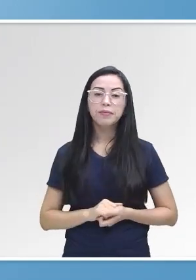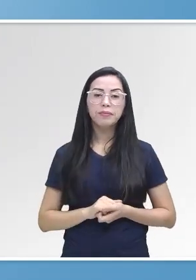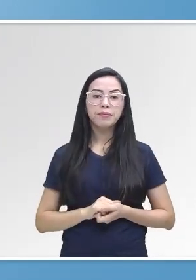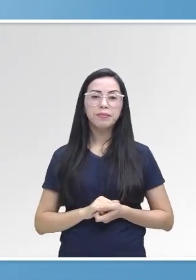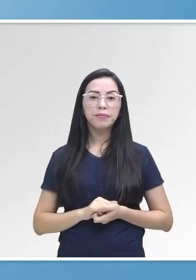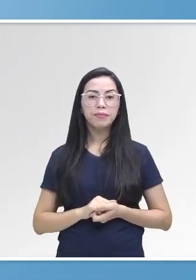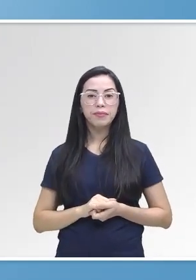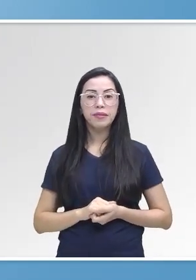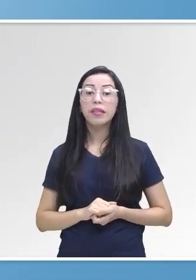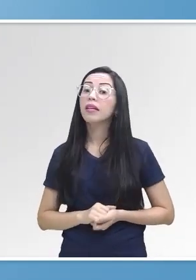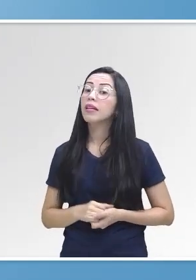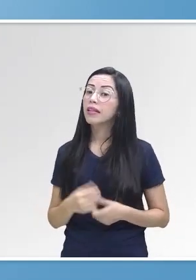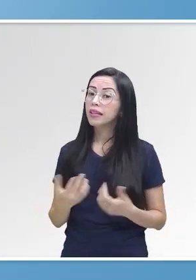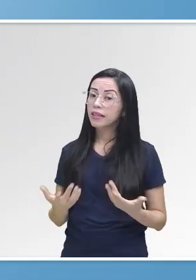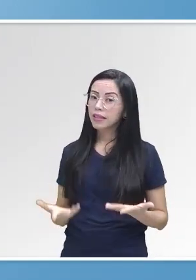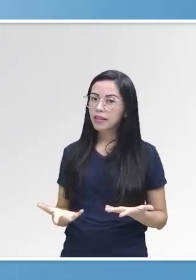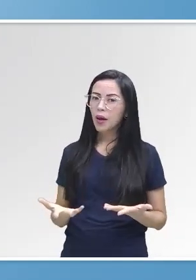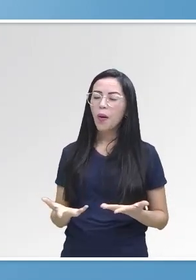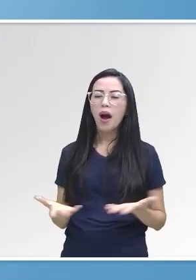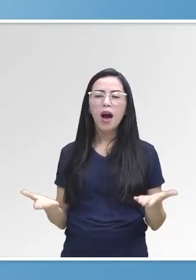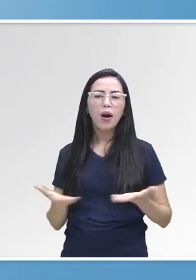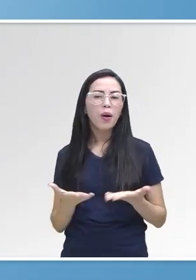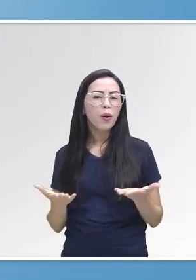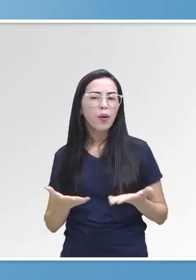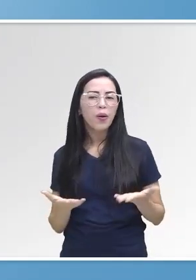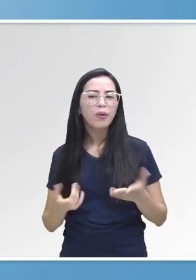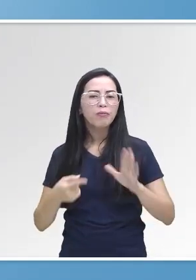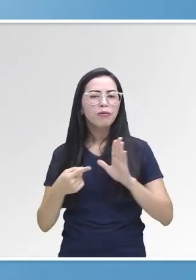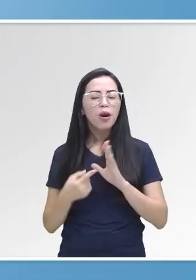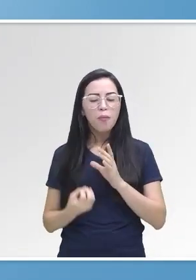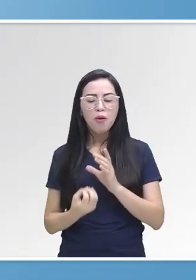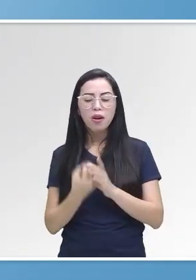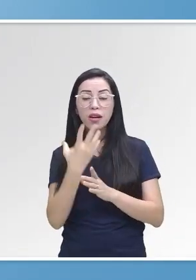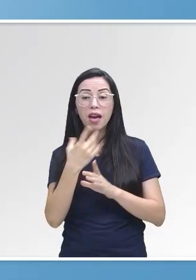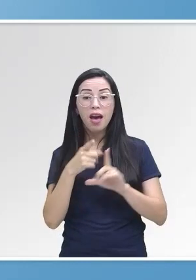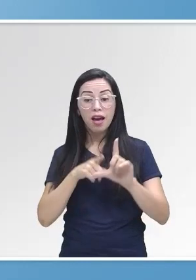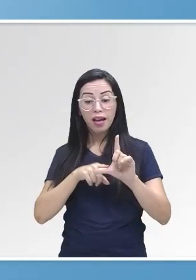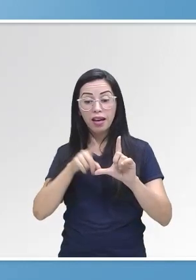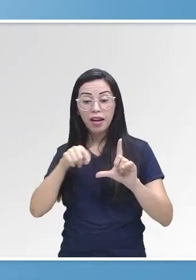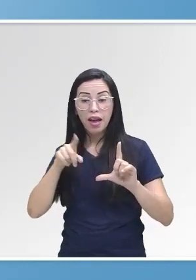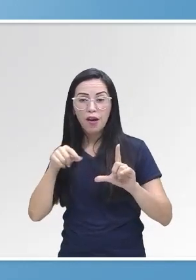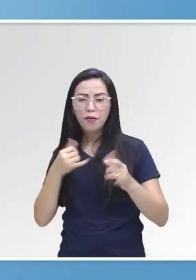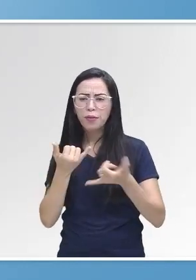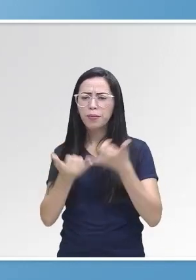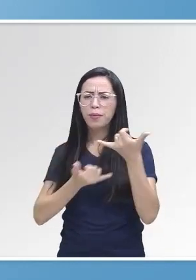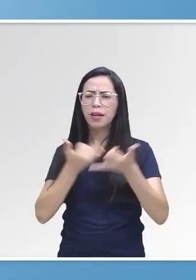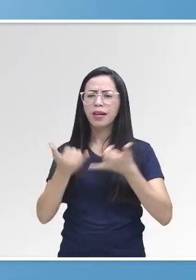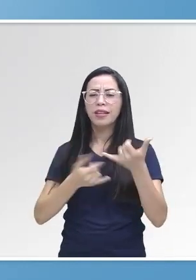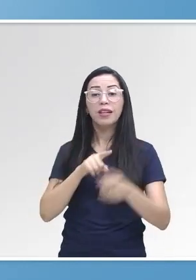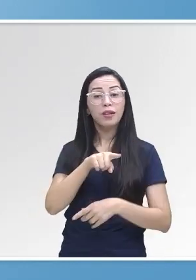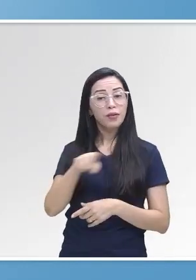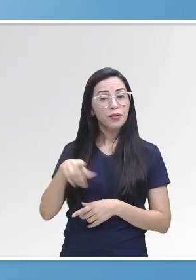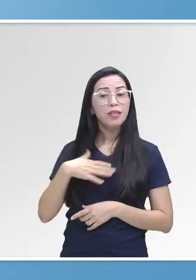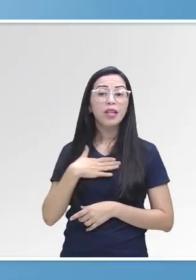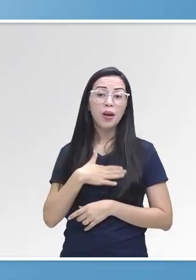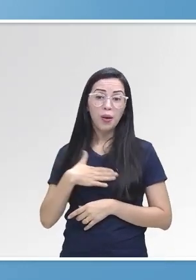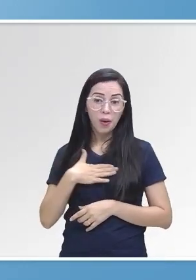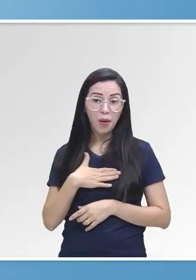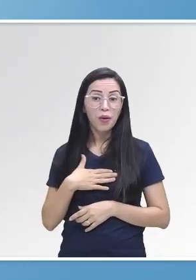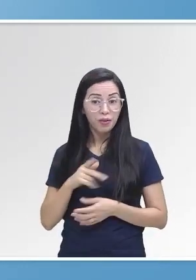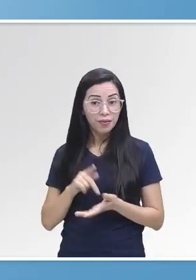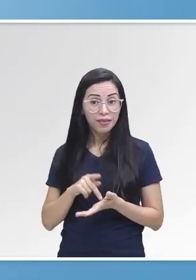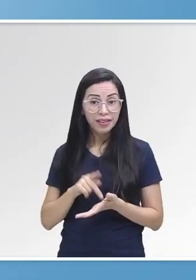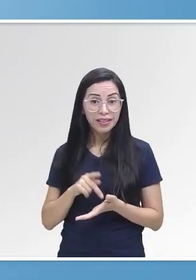melhor do que representar um gráfico através do que de brincadeiras que vocês gostam na verdade eu estou aqui ó